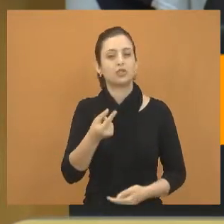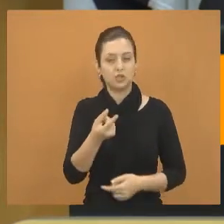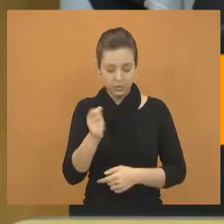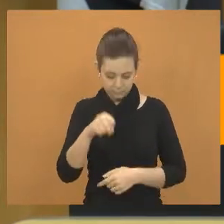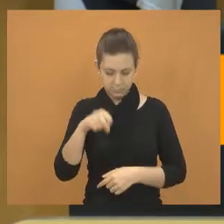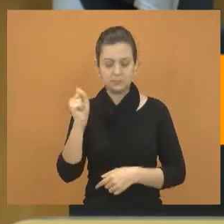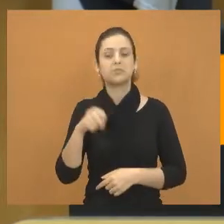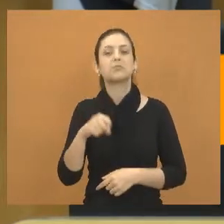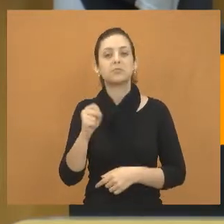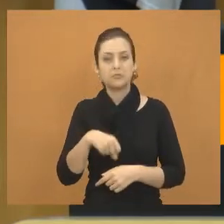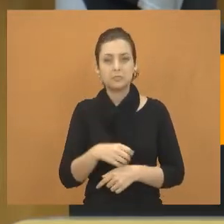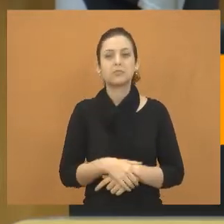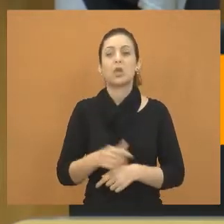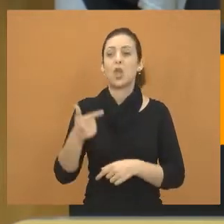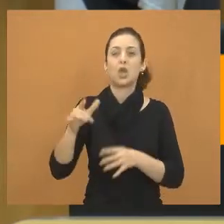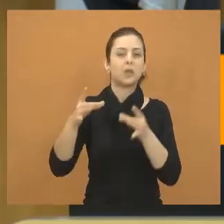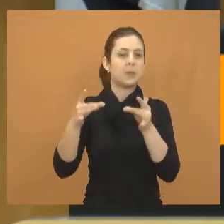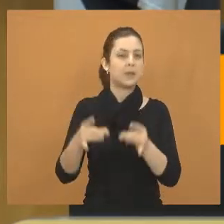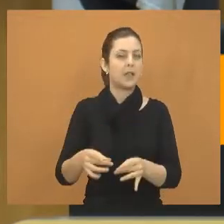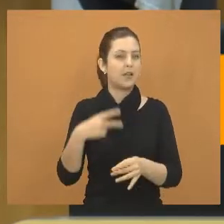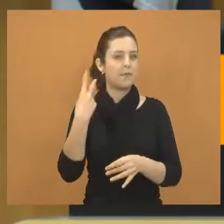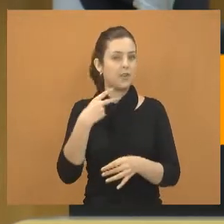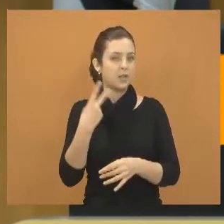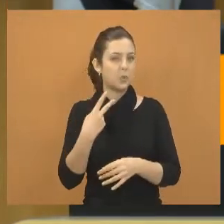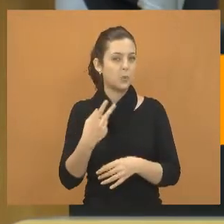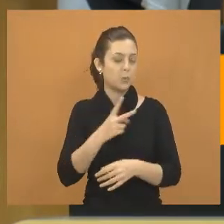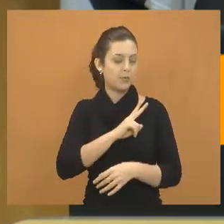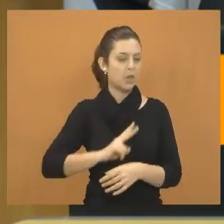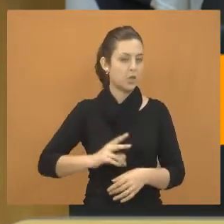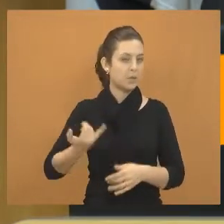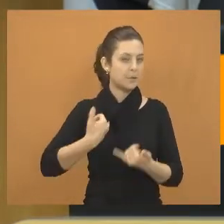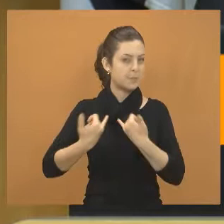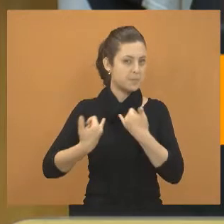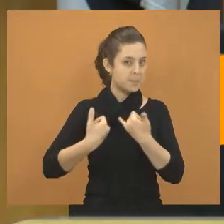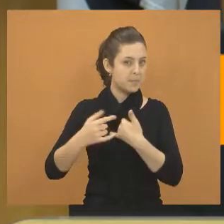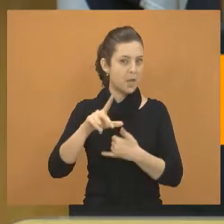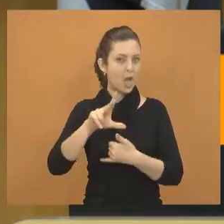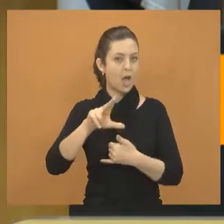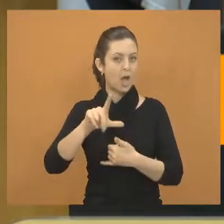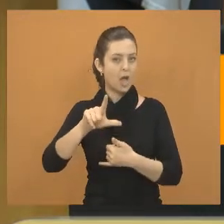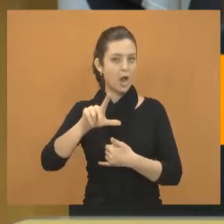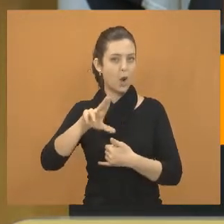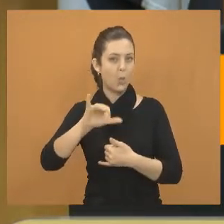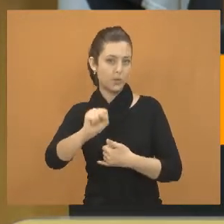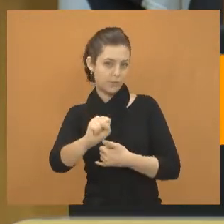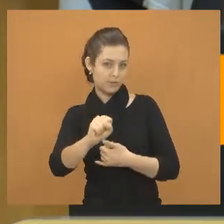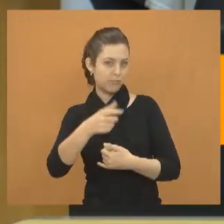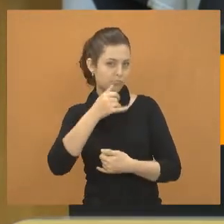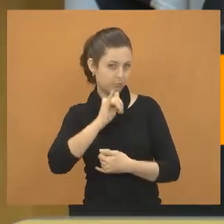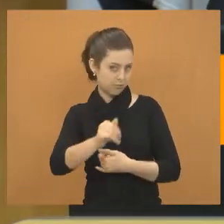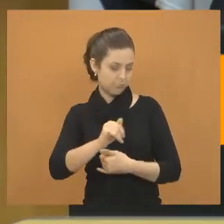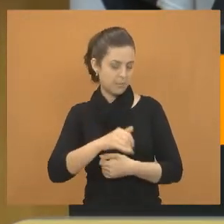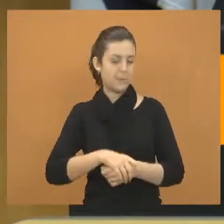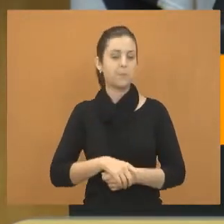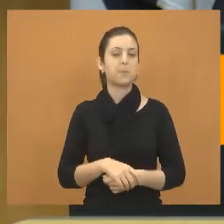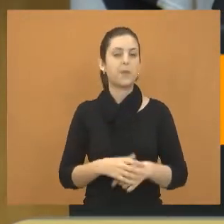sim. Outro detalhe que o vereador Luiz Flávio também comentou aqui, que eu quero posicionar, e